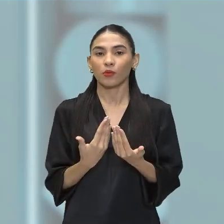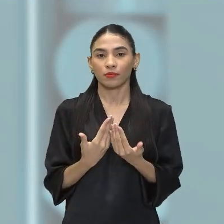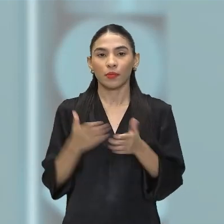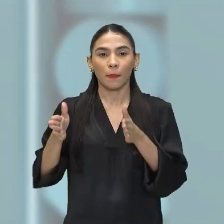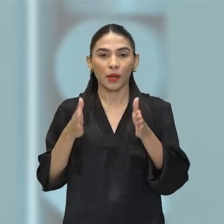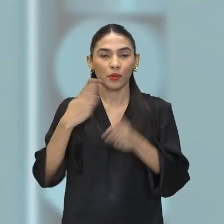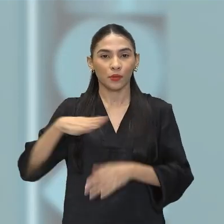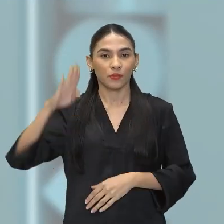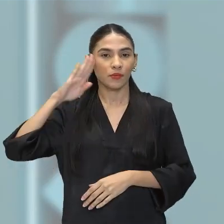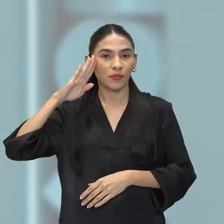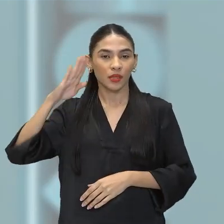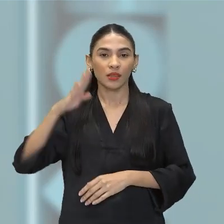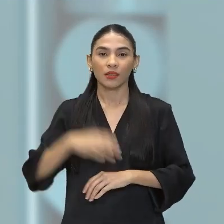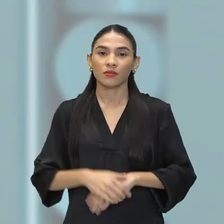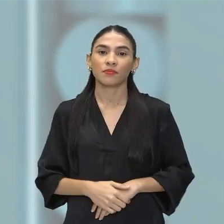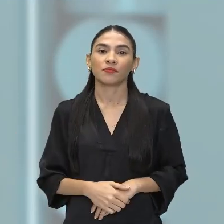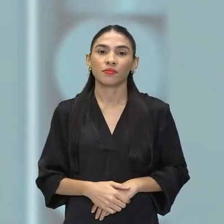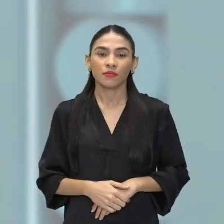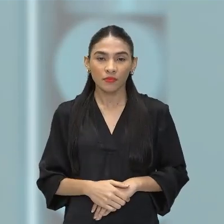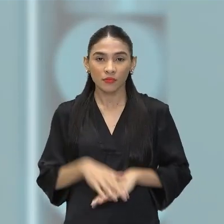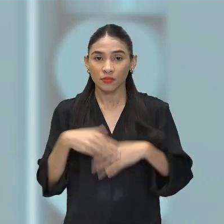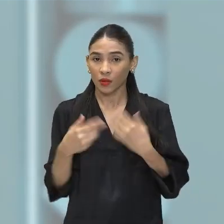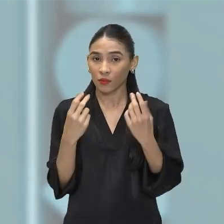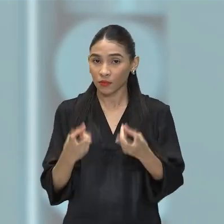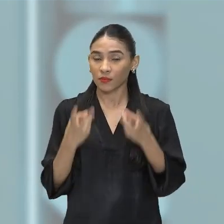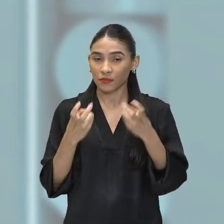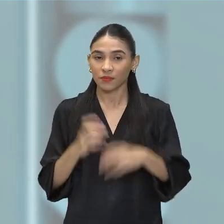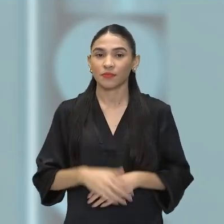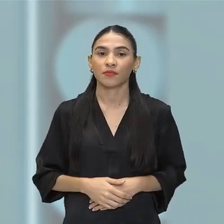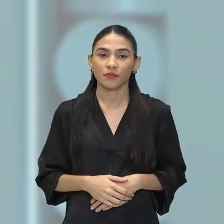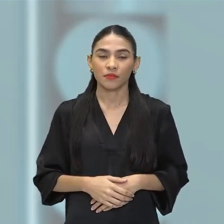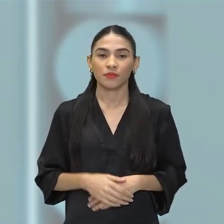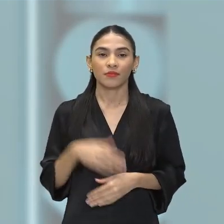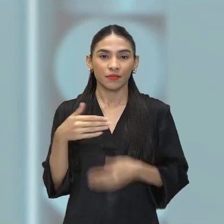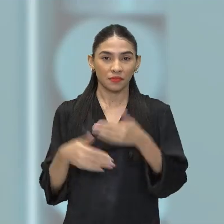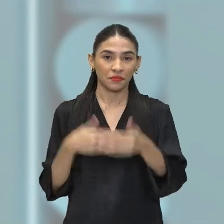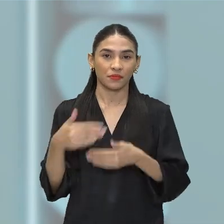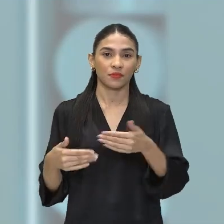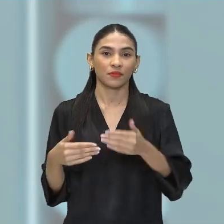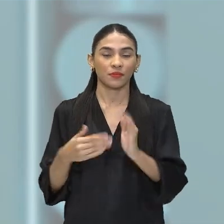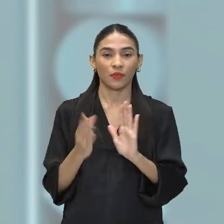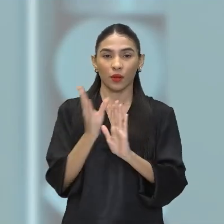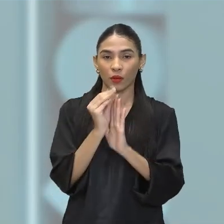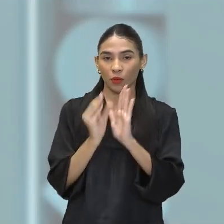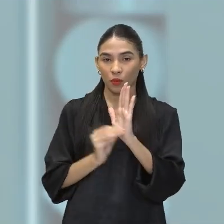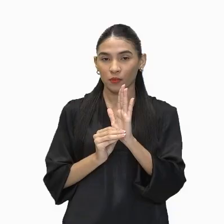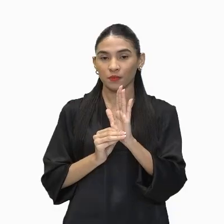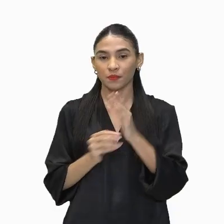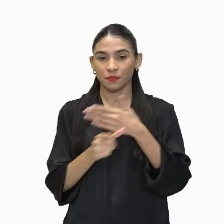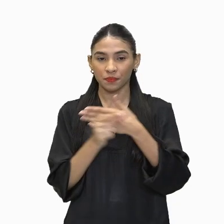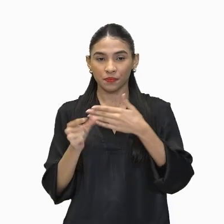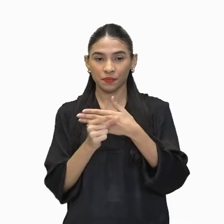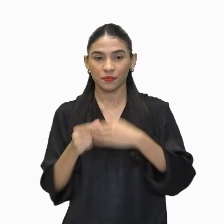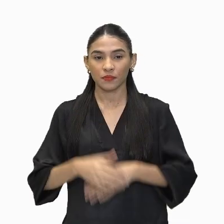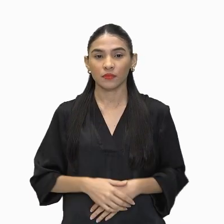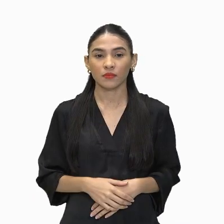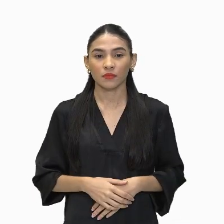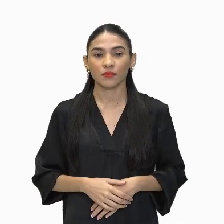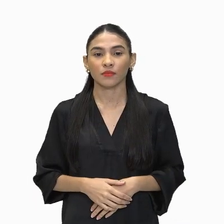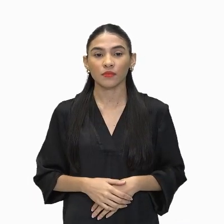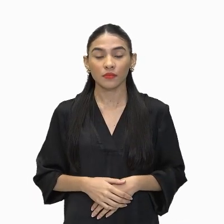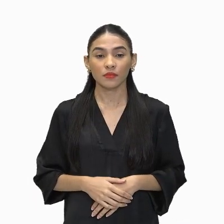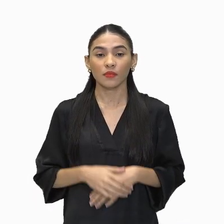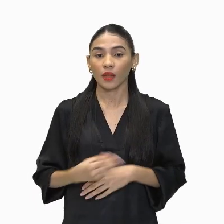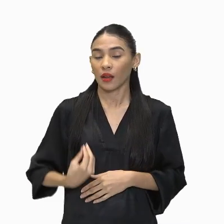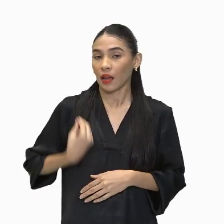ditadura militar, ok? Então, aprofundando um pouquinho mais o nosso conhecimento sobre o autor, colocando aí. A